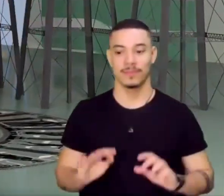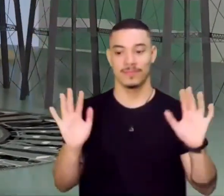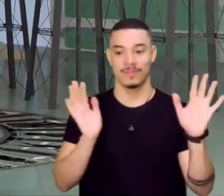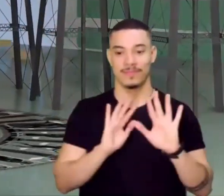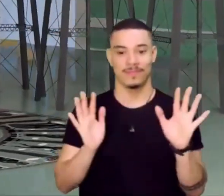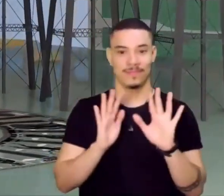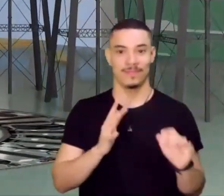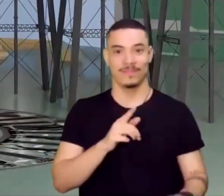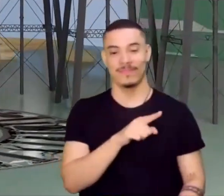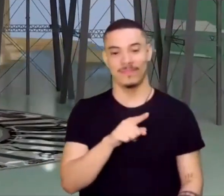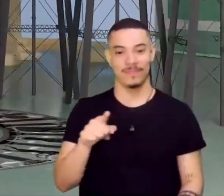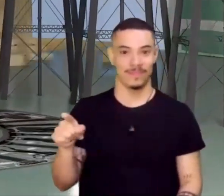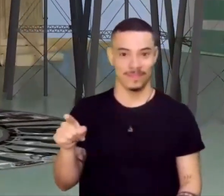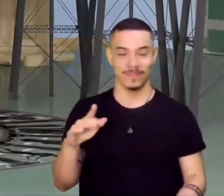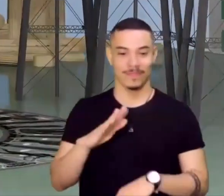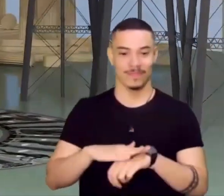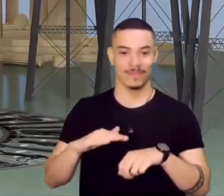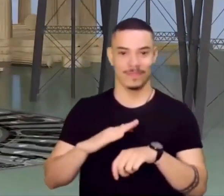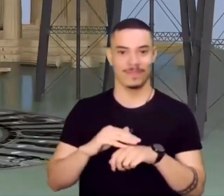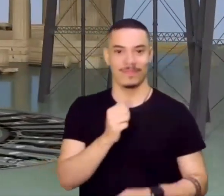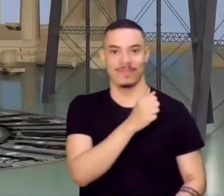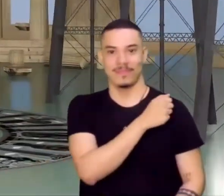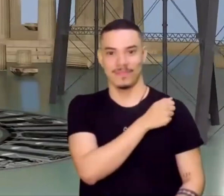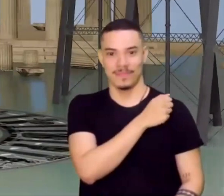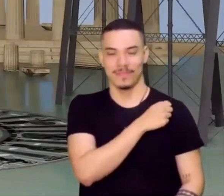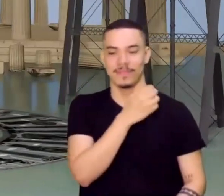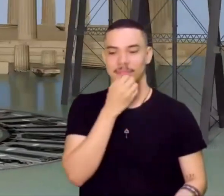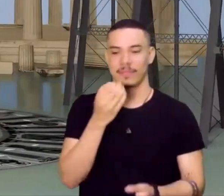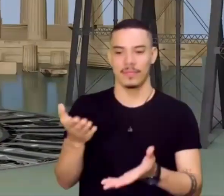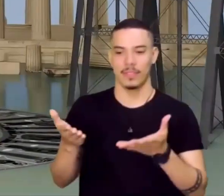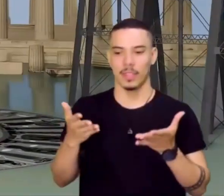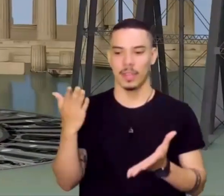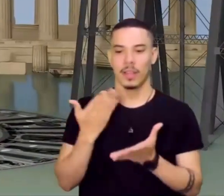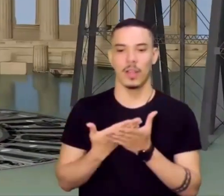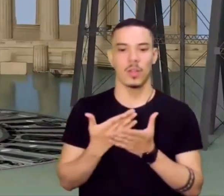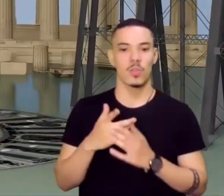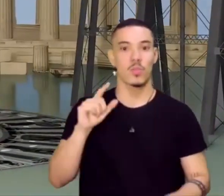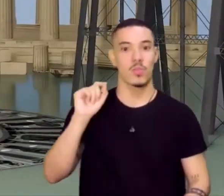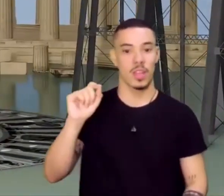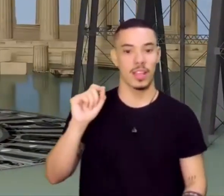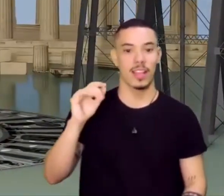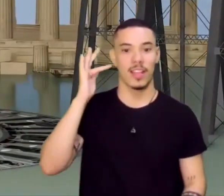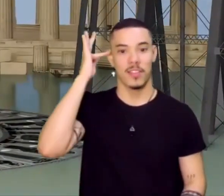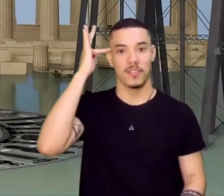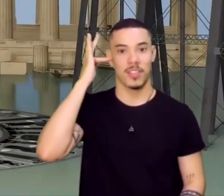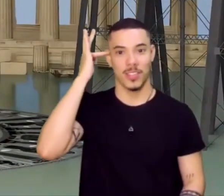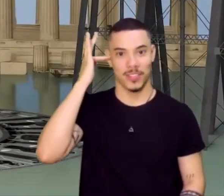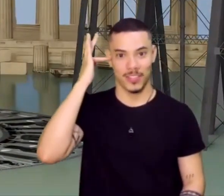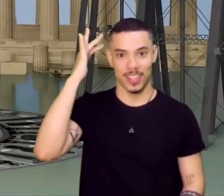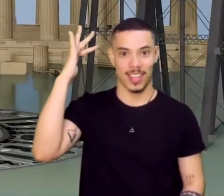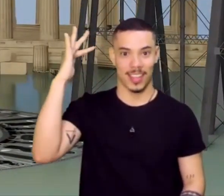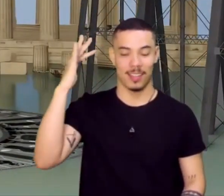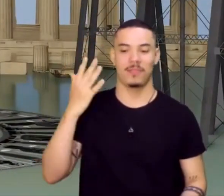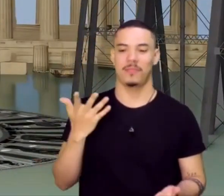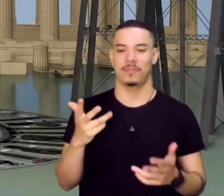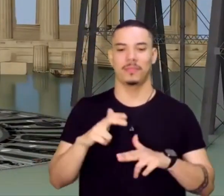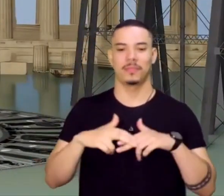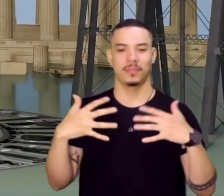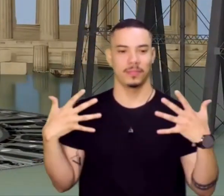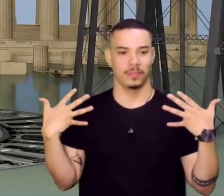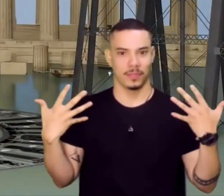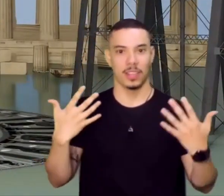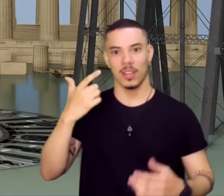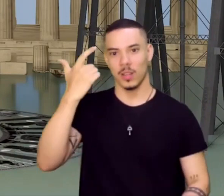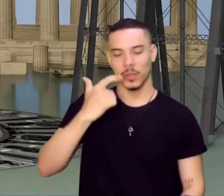Olá, queridos estudantes! Sejam bem-vindos para mais uma aula de quê? De filosofia! É com muita alegria. Sou